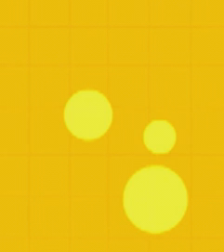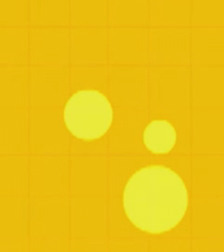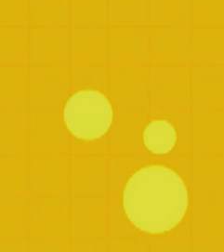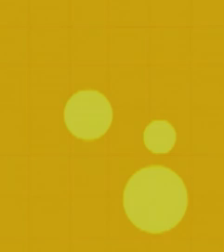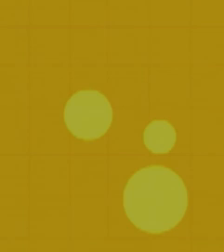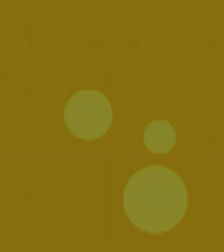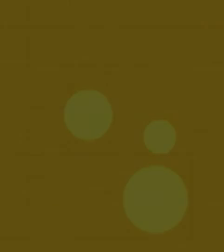Obrigado.